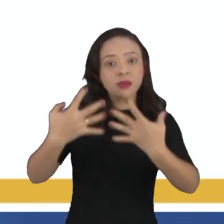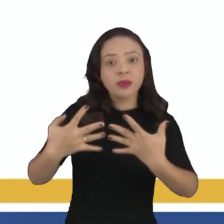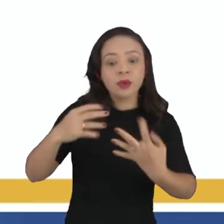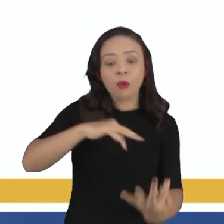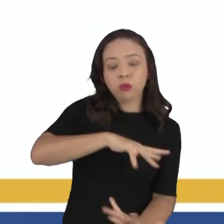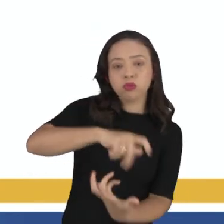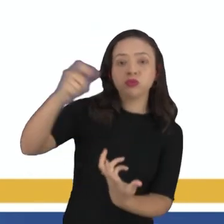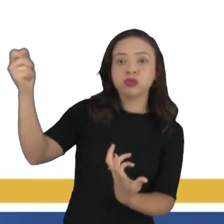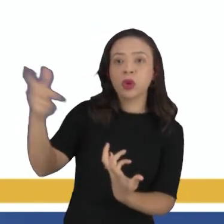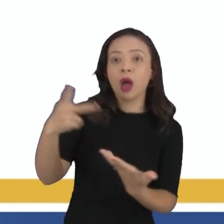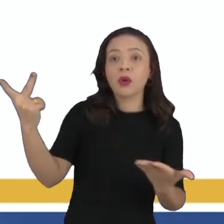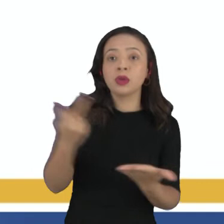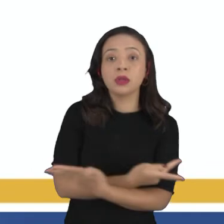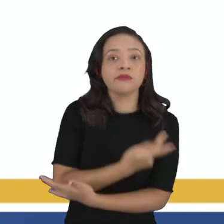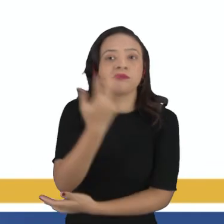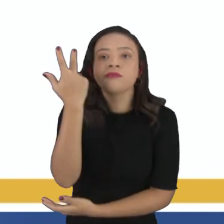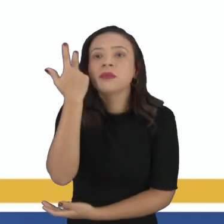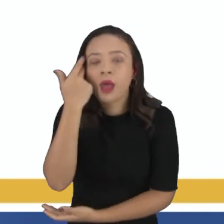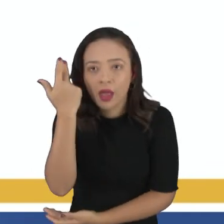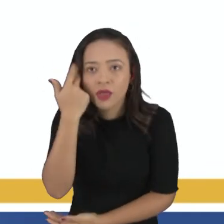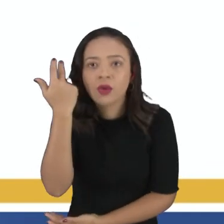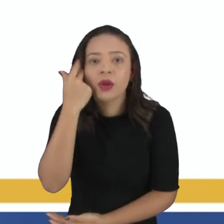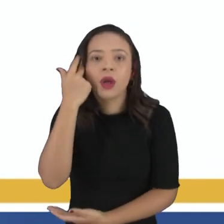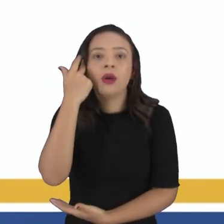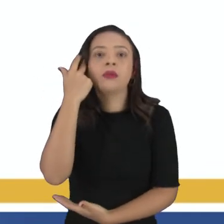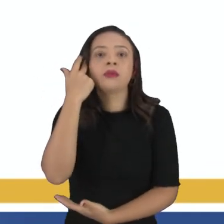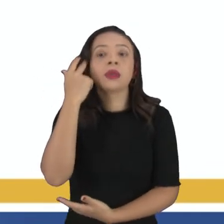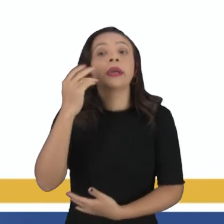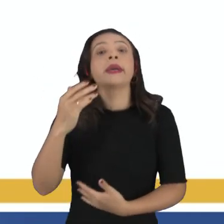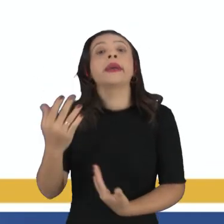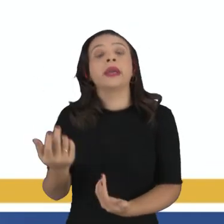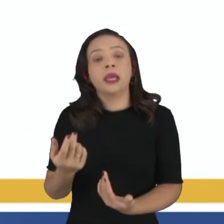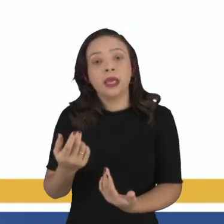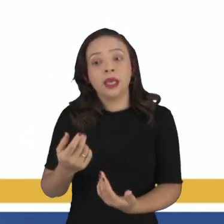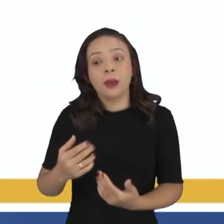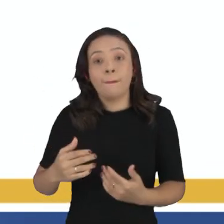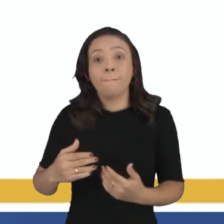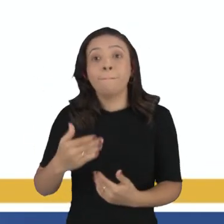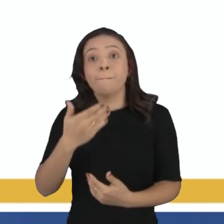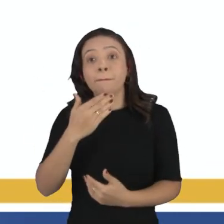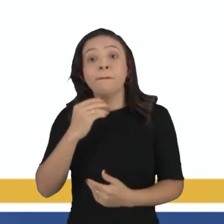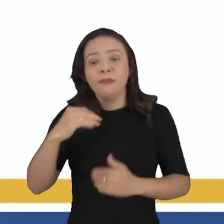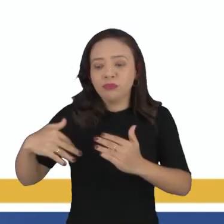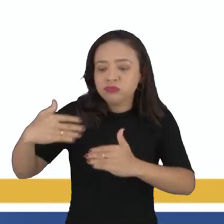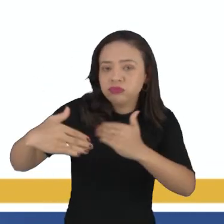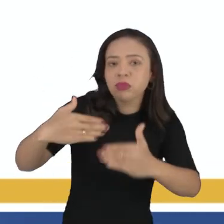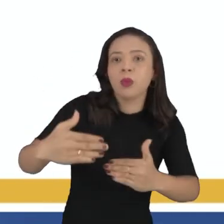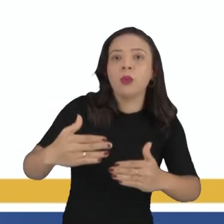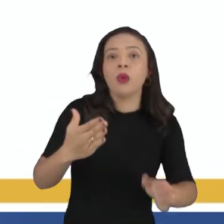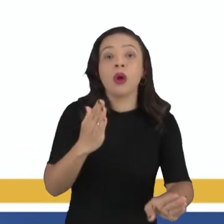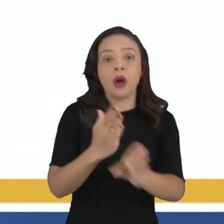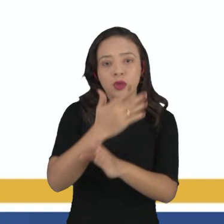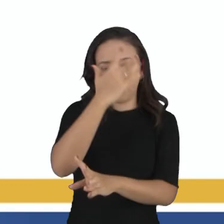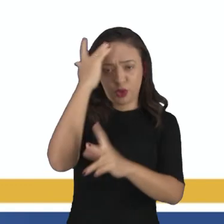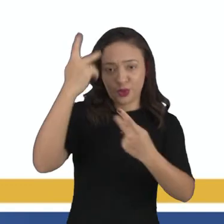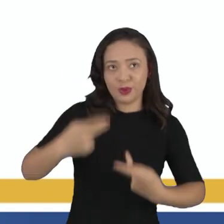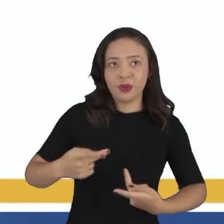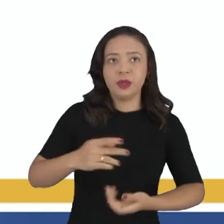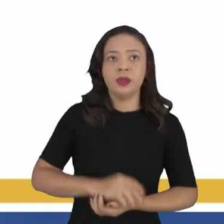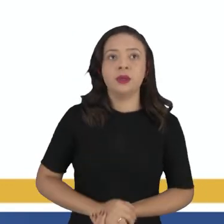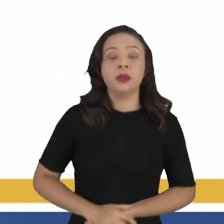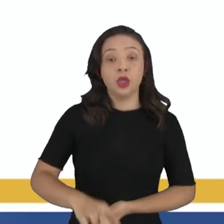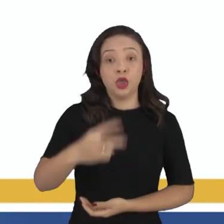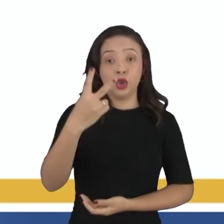efeito estufa é um processo natural, que vem sendo intensificado pela atividade do homem, mas é um processo natural. 2. O